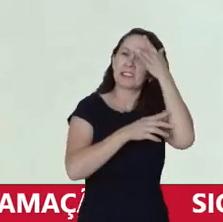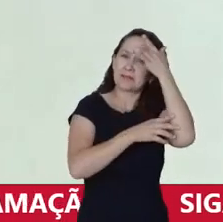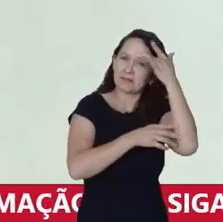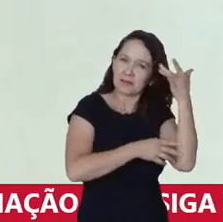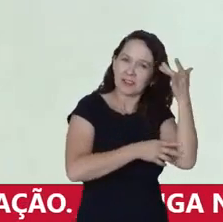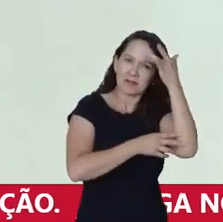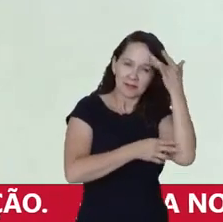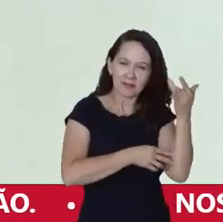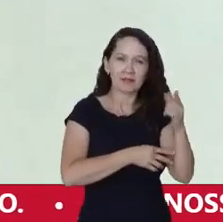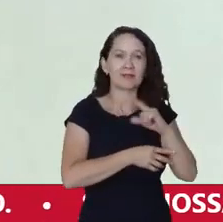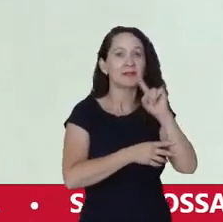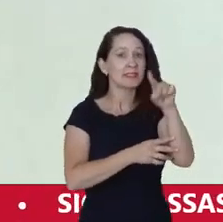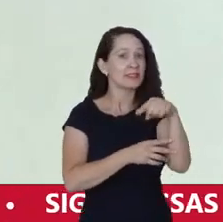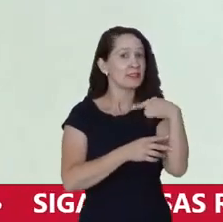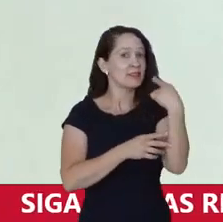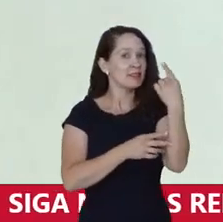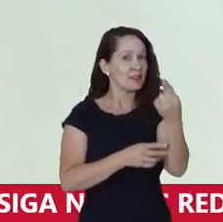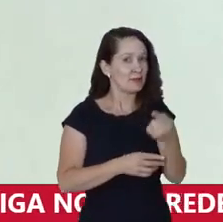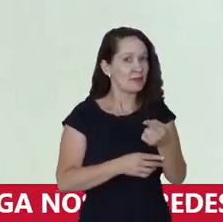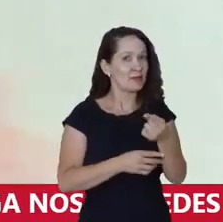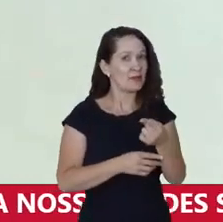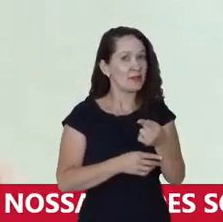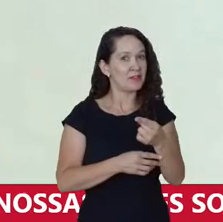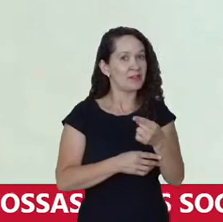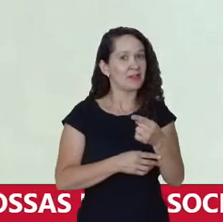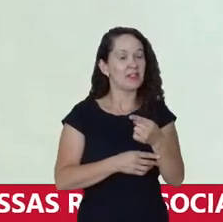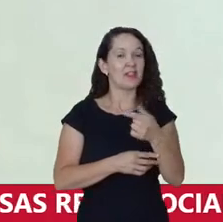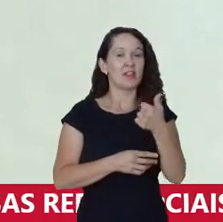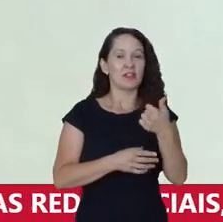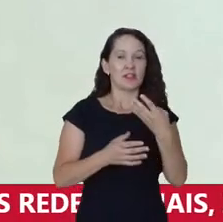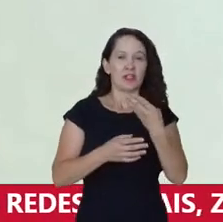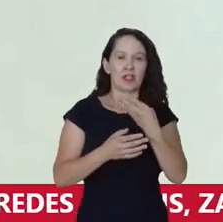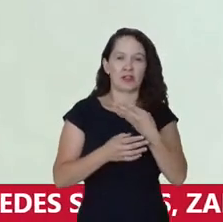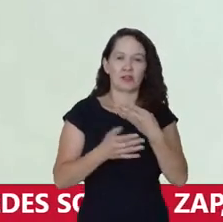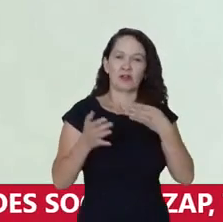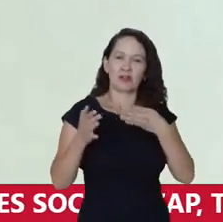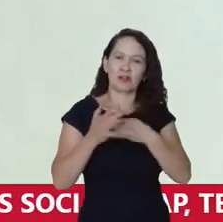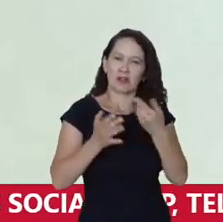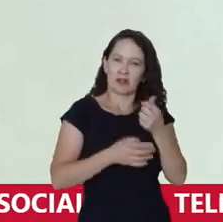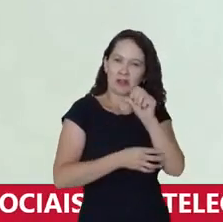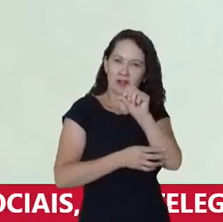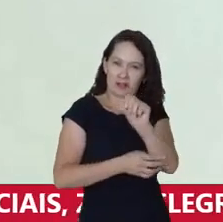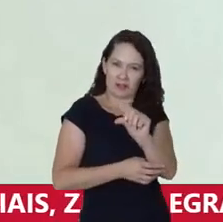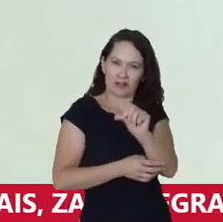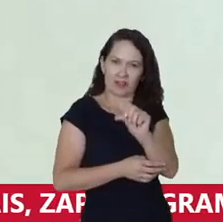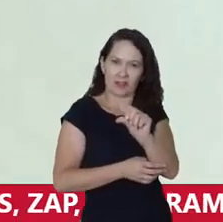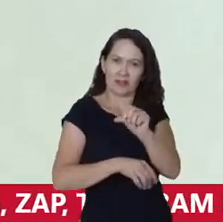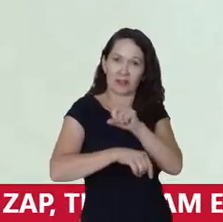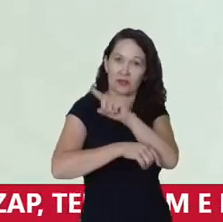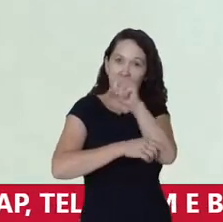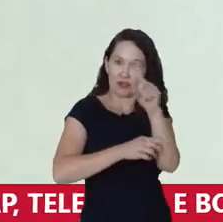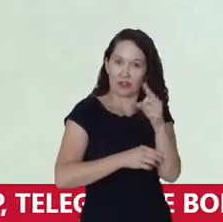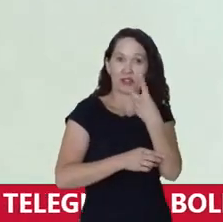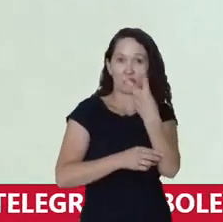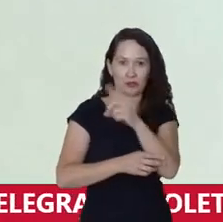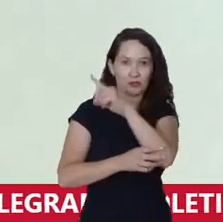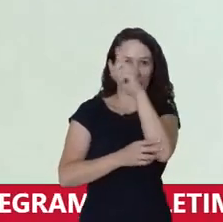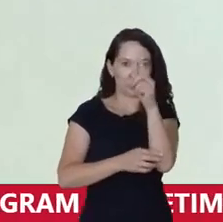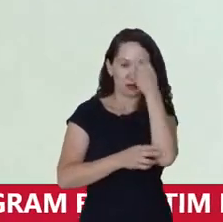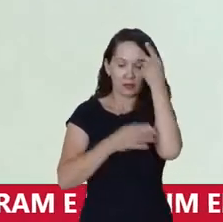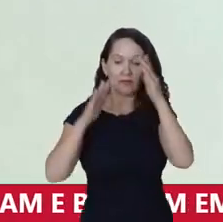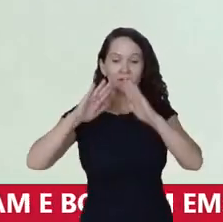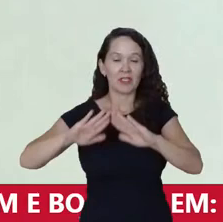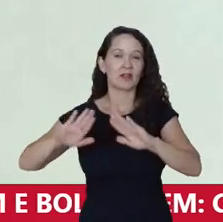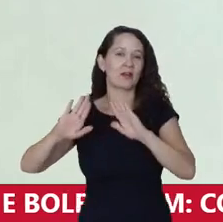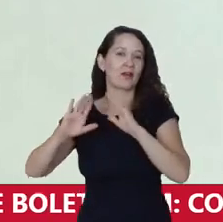também, de 14 a 16 é o mínimo que as pessoas estão vindo para ficar, para que a gente